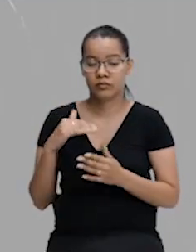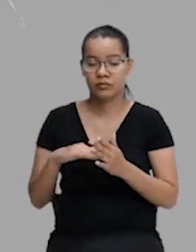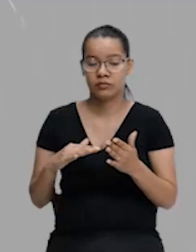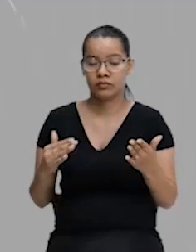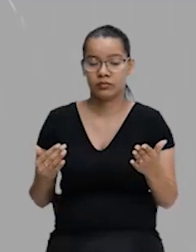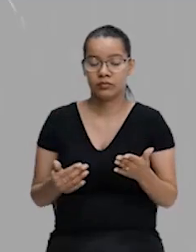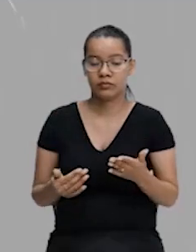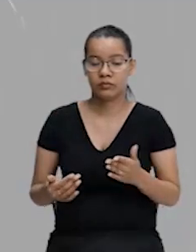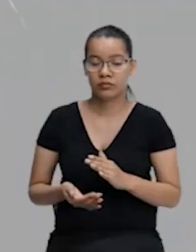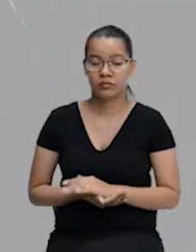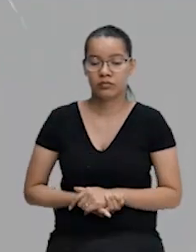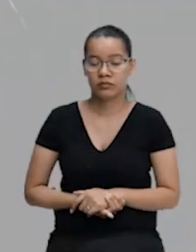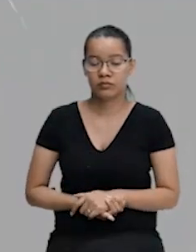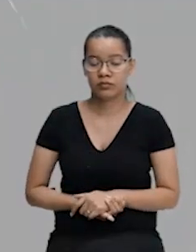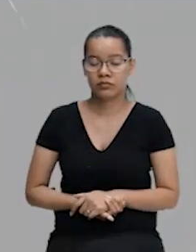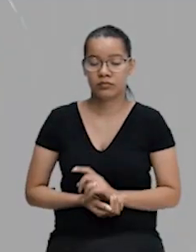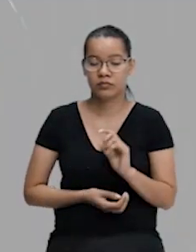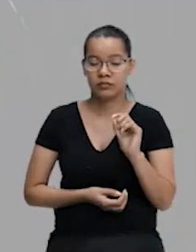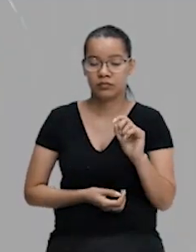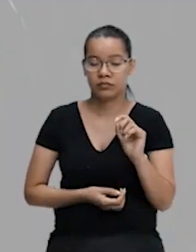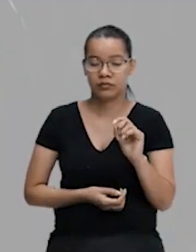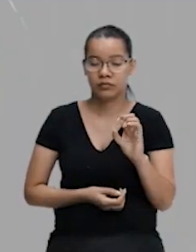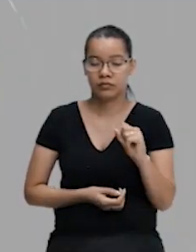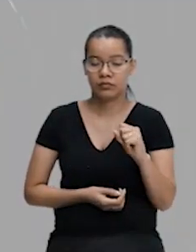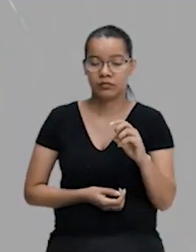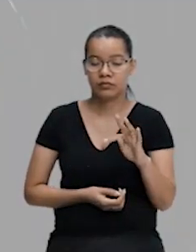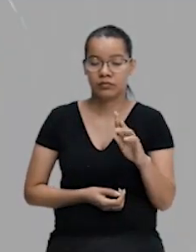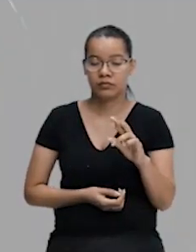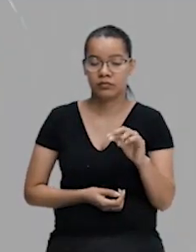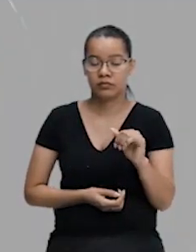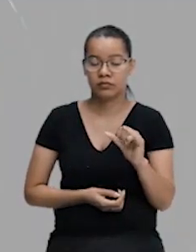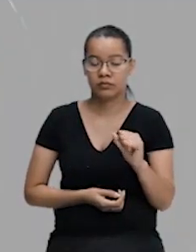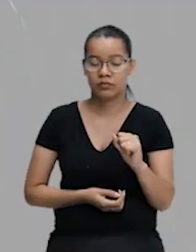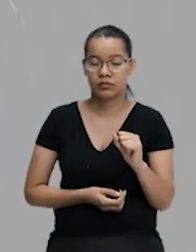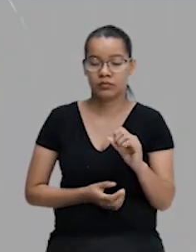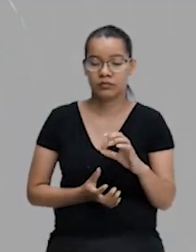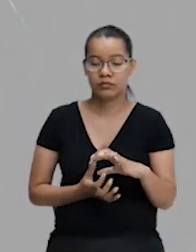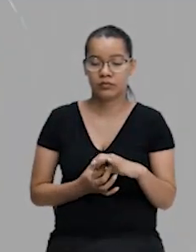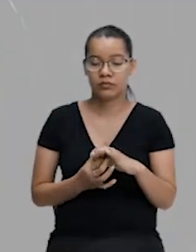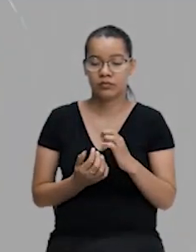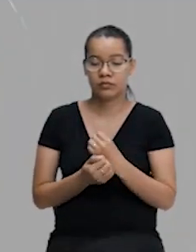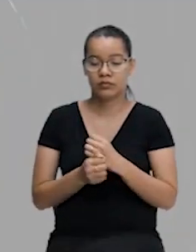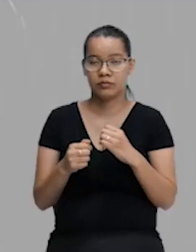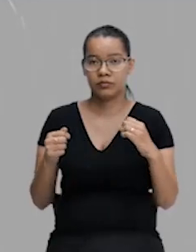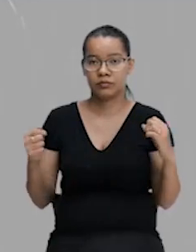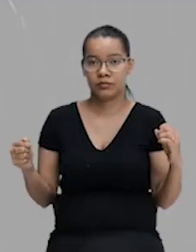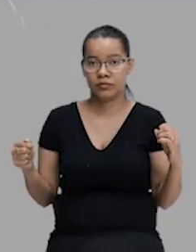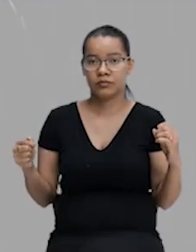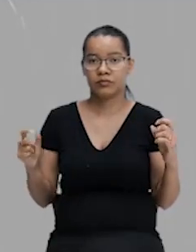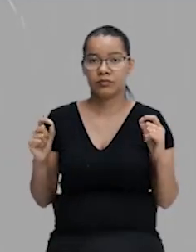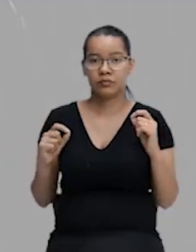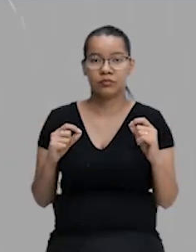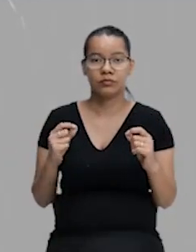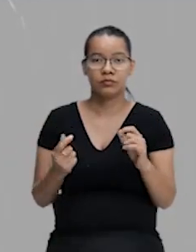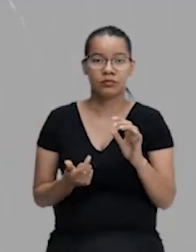com relação às ceras? Que são ésteres de cadeias maiores, né? São ésteres que apresentam